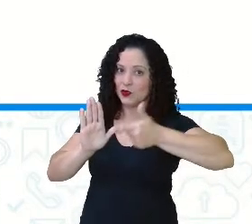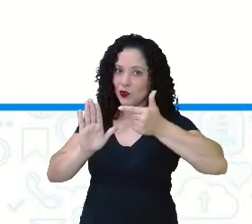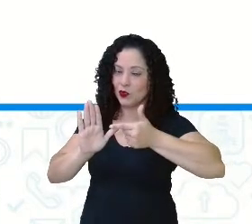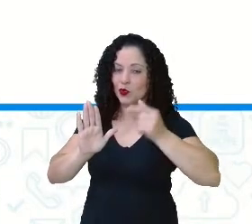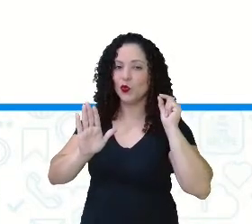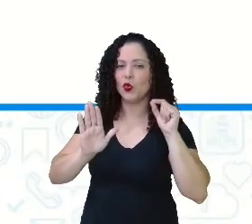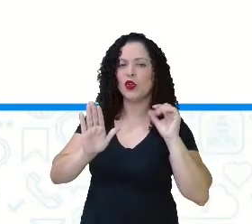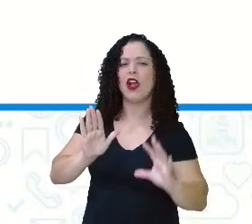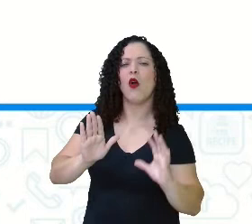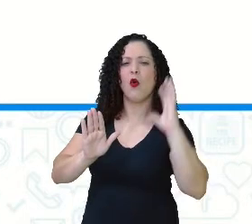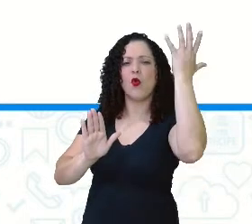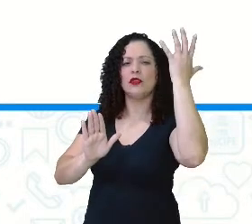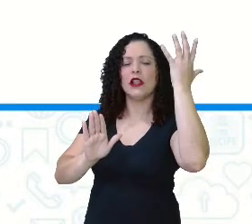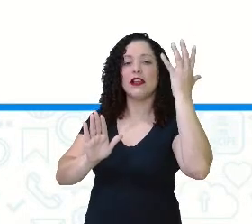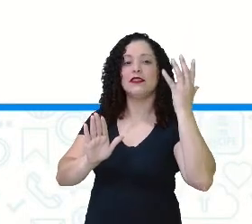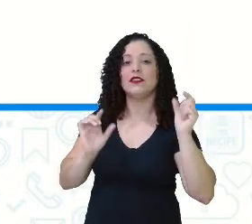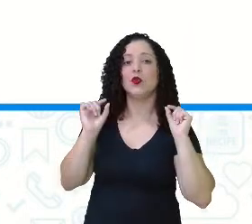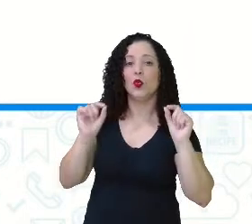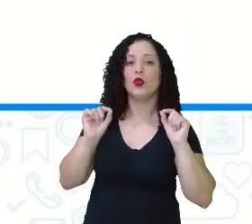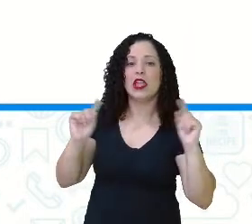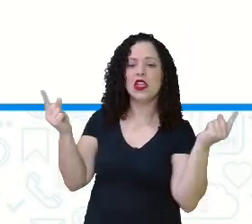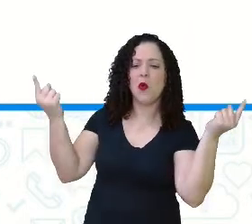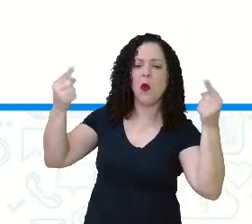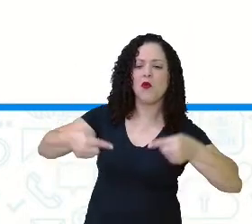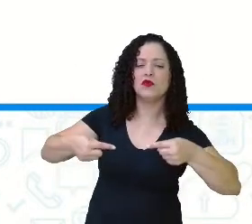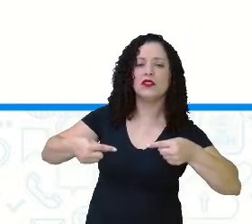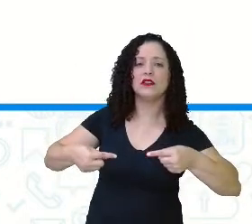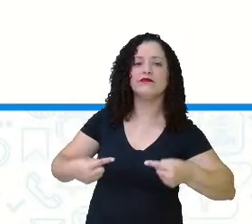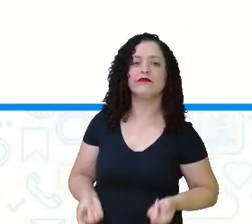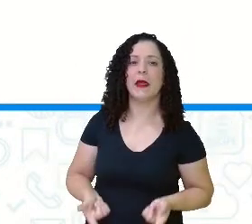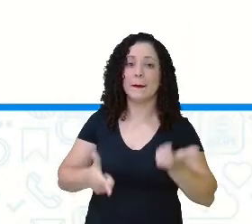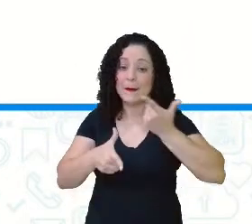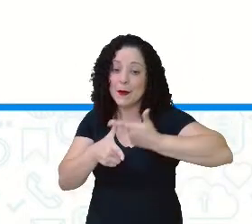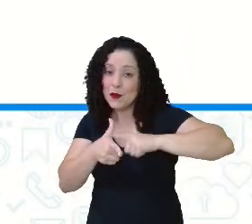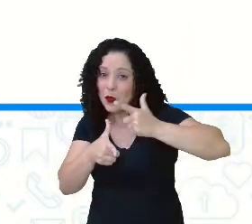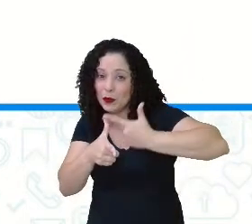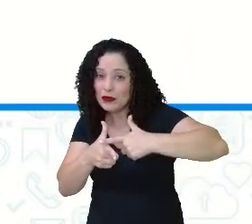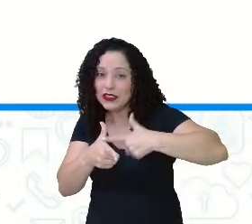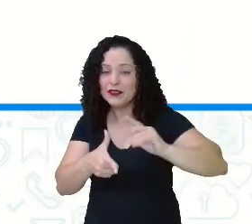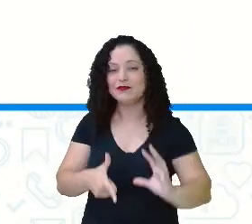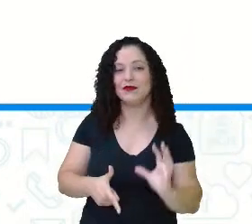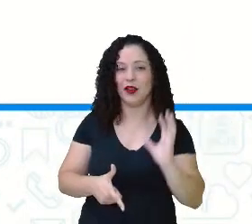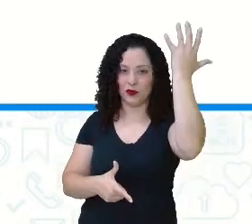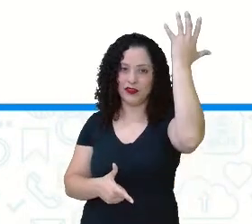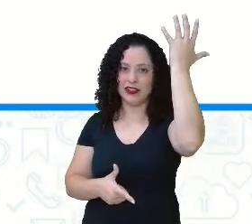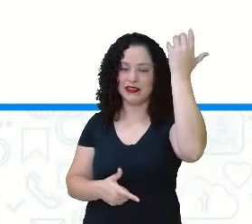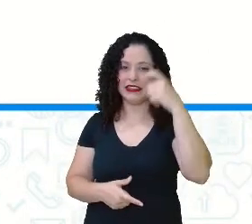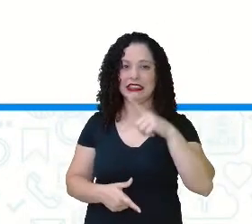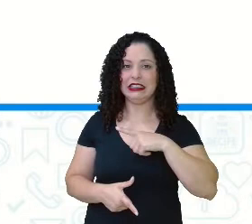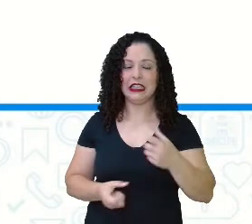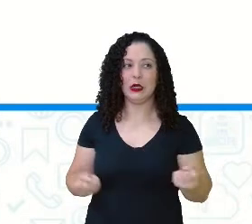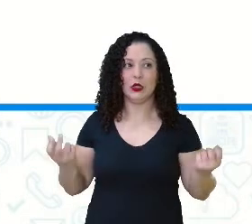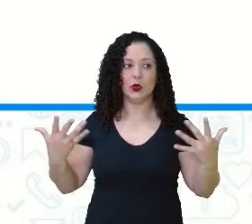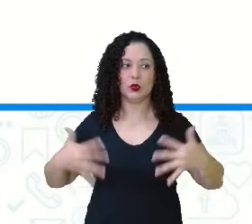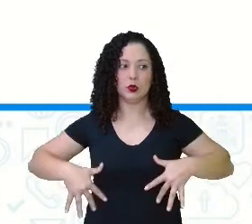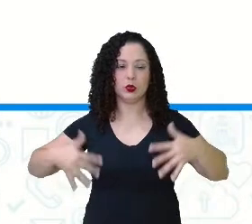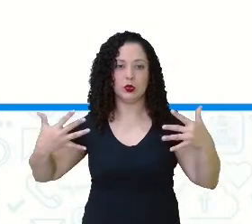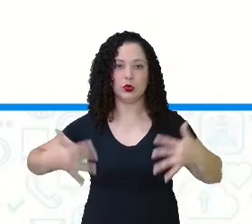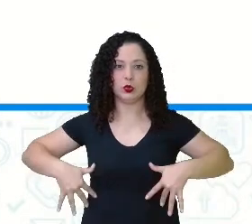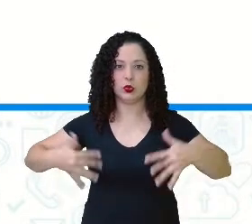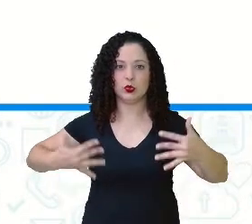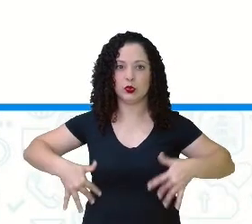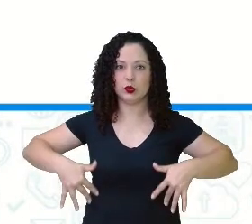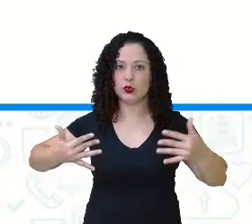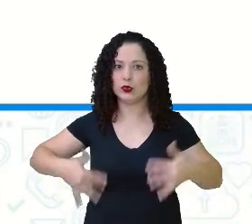em que ocorre uma oposição entre os elementos da narrativa, resultando em uma tensão que organiza os